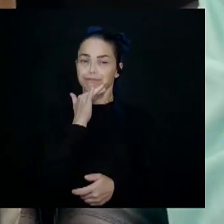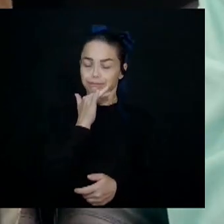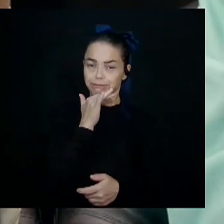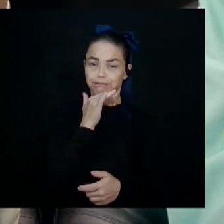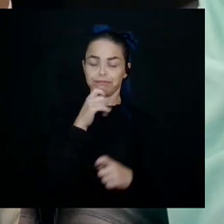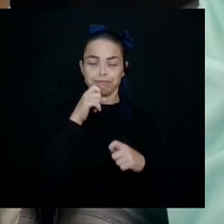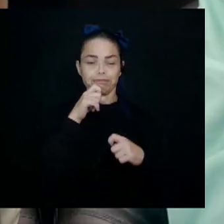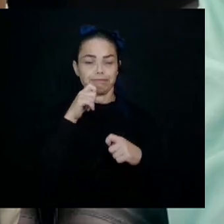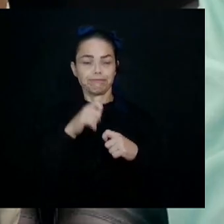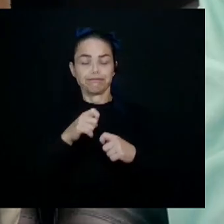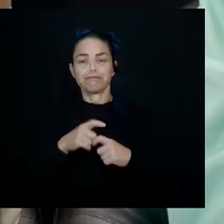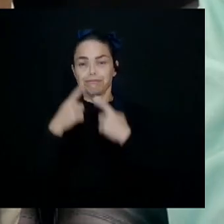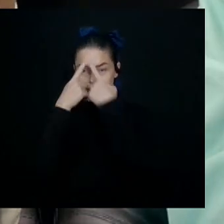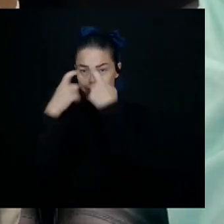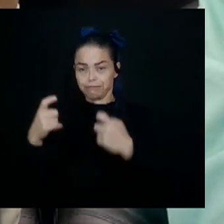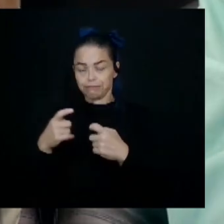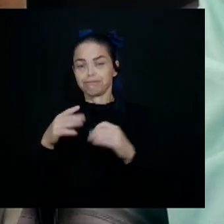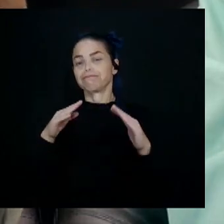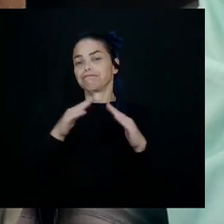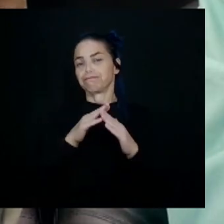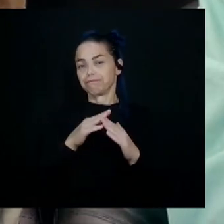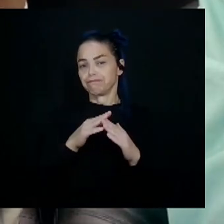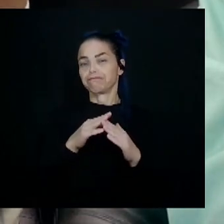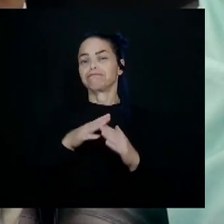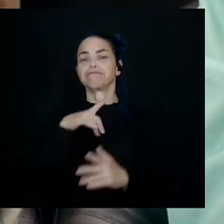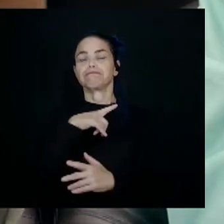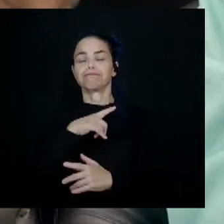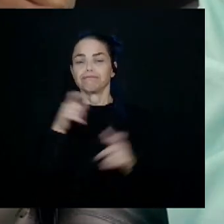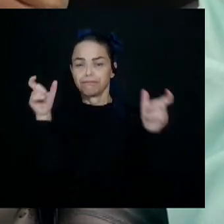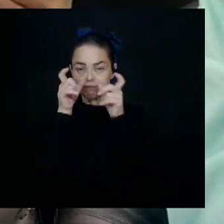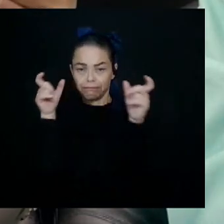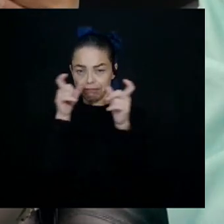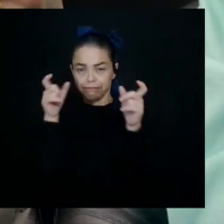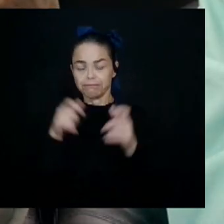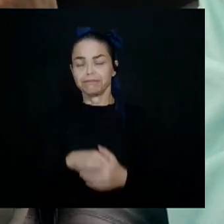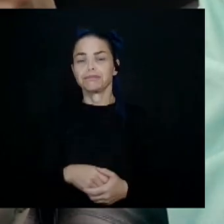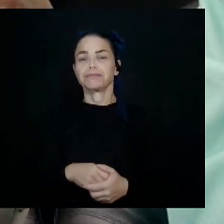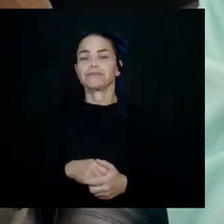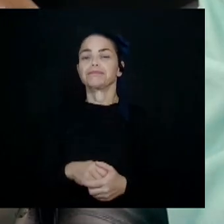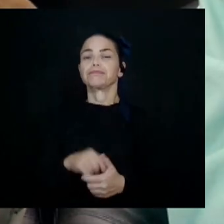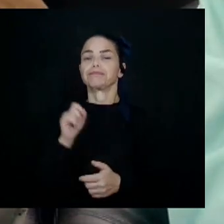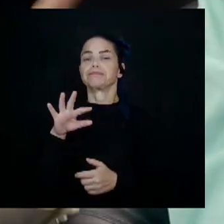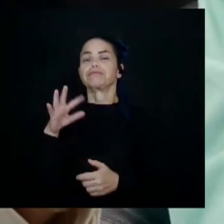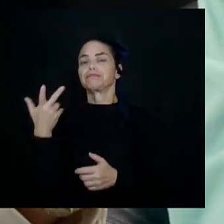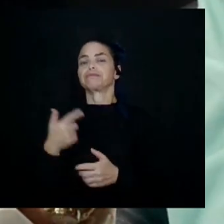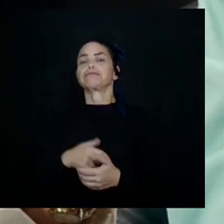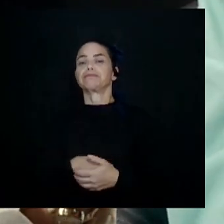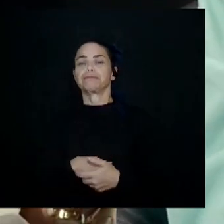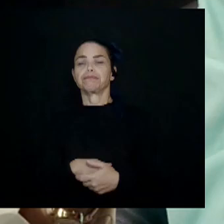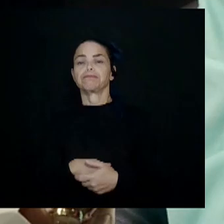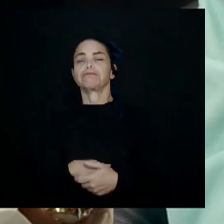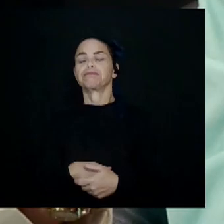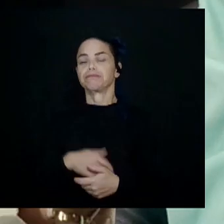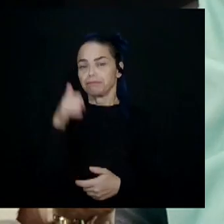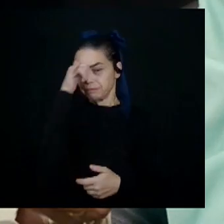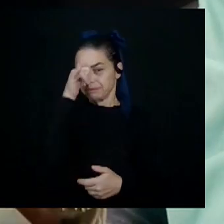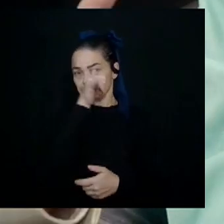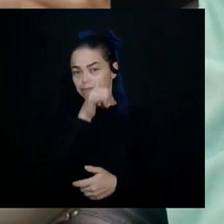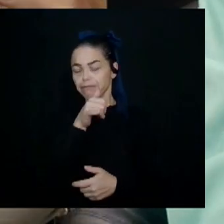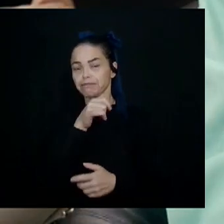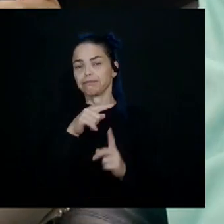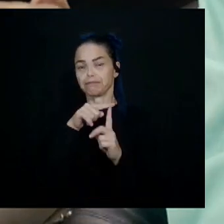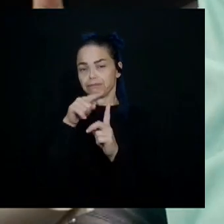doméstica, e a gente sempre tem que estar atento no que está acontecendo para prevenção de uma gravidez